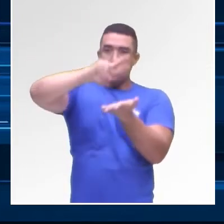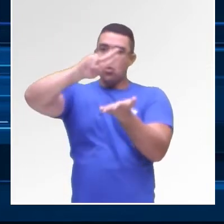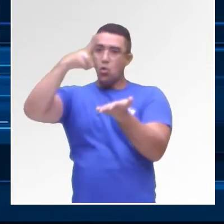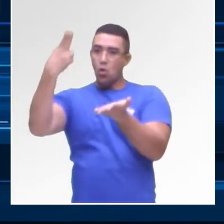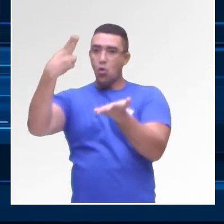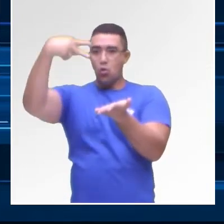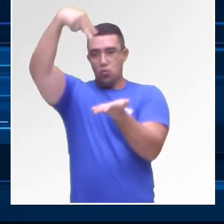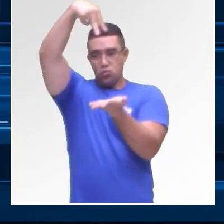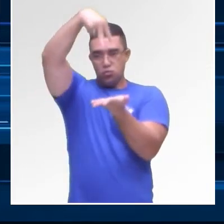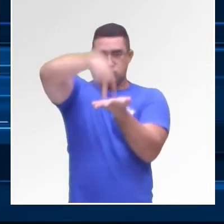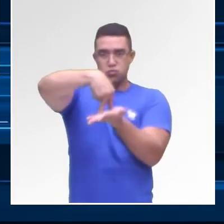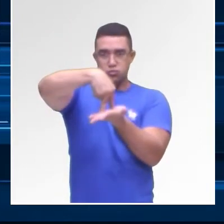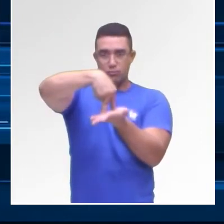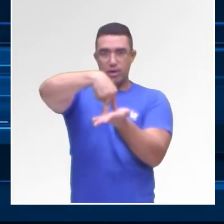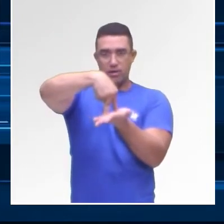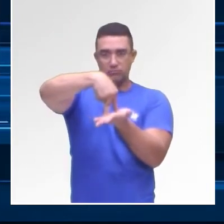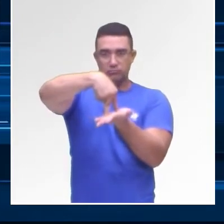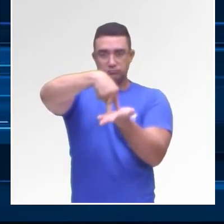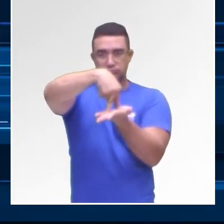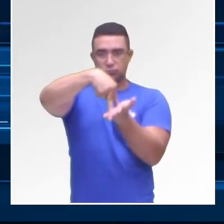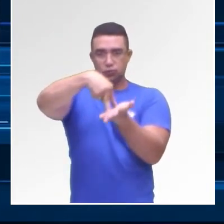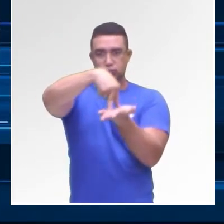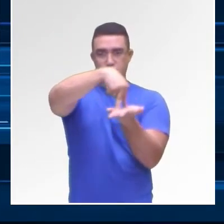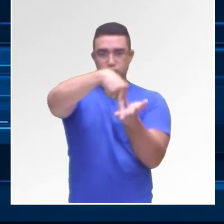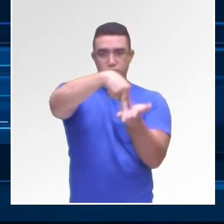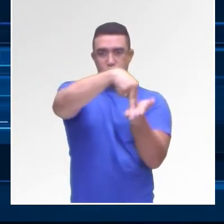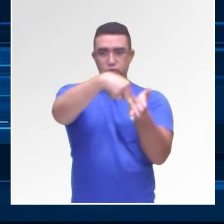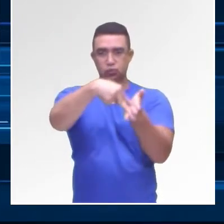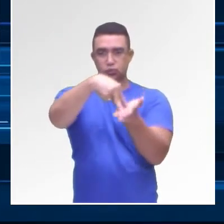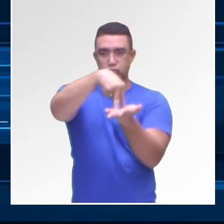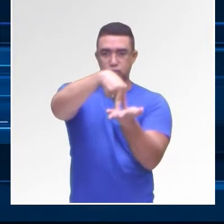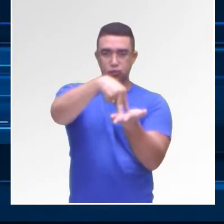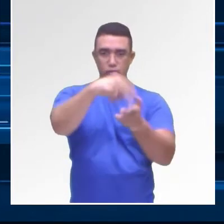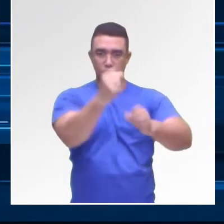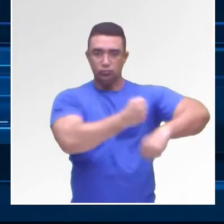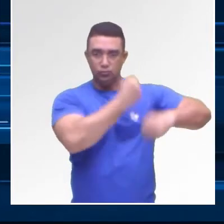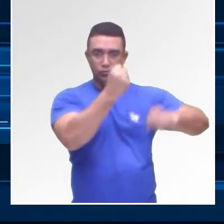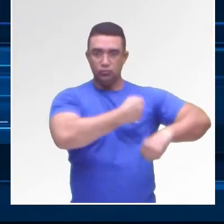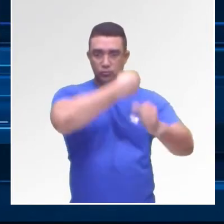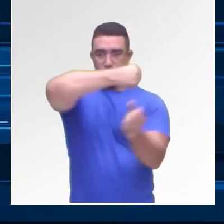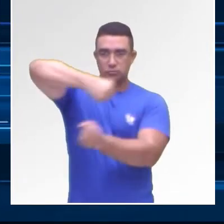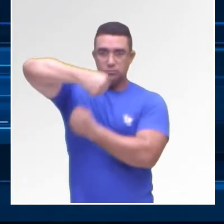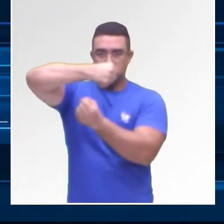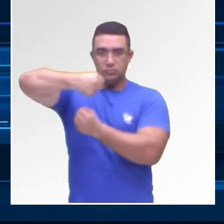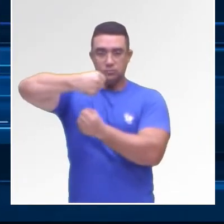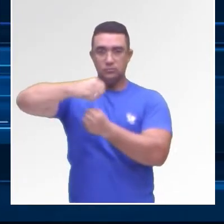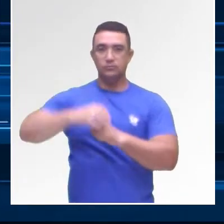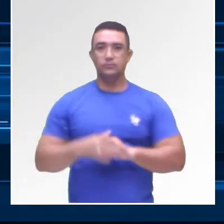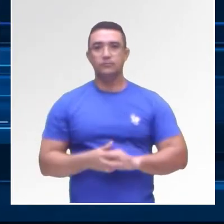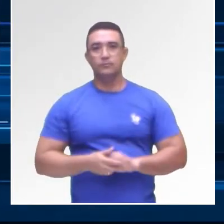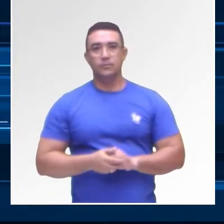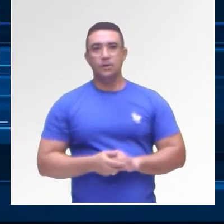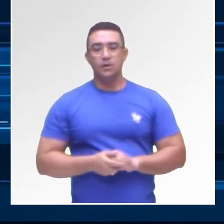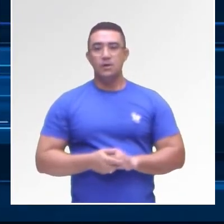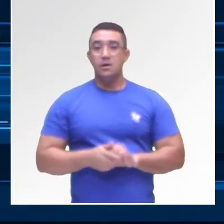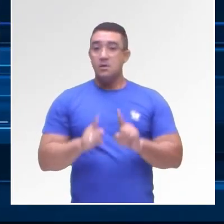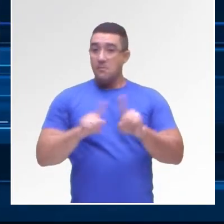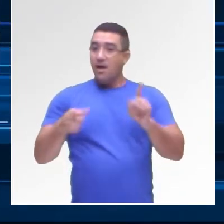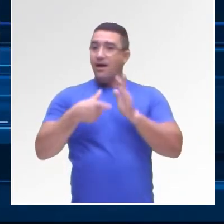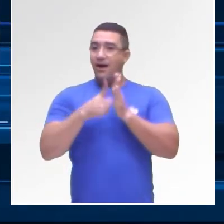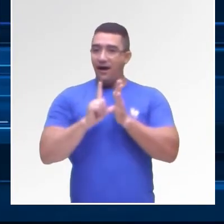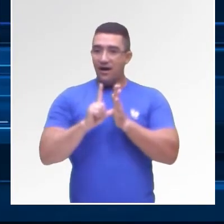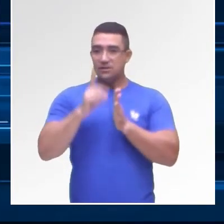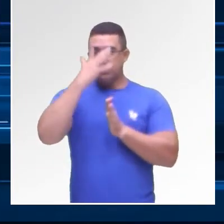prancha, ou em pé. Para chegar no nível em pé, é necessário passar pelo processo primeiro de aprender